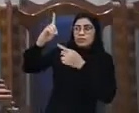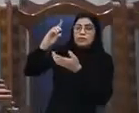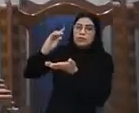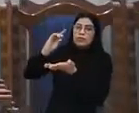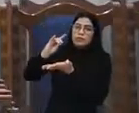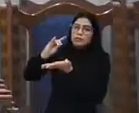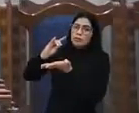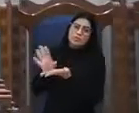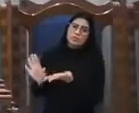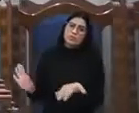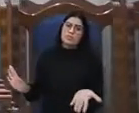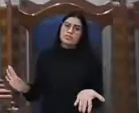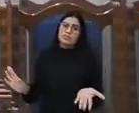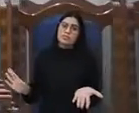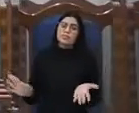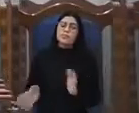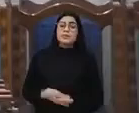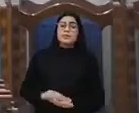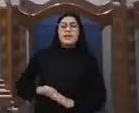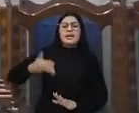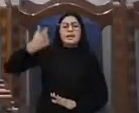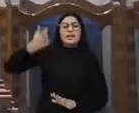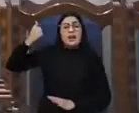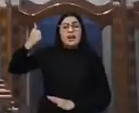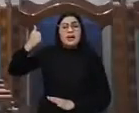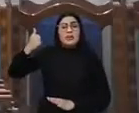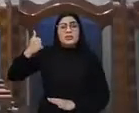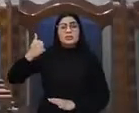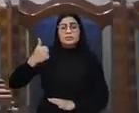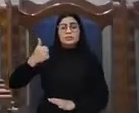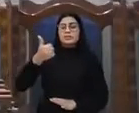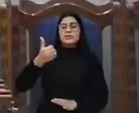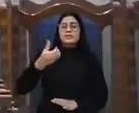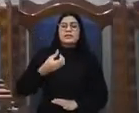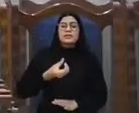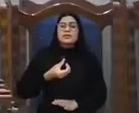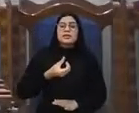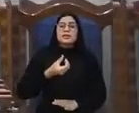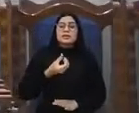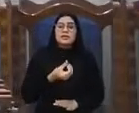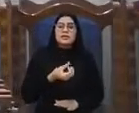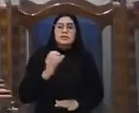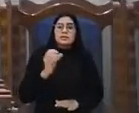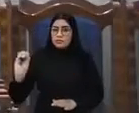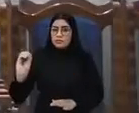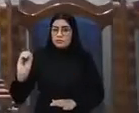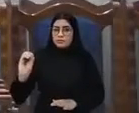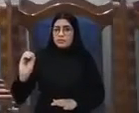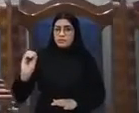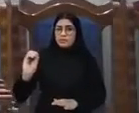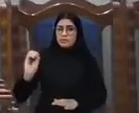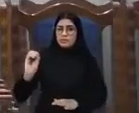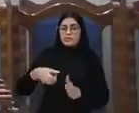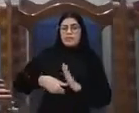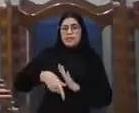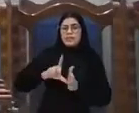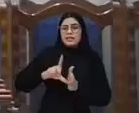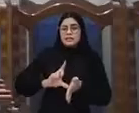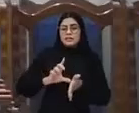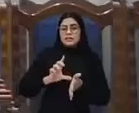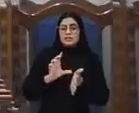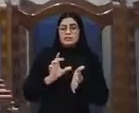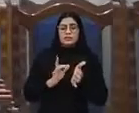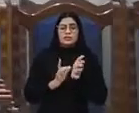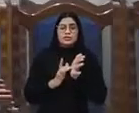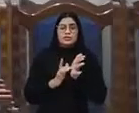que lá pelos anos 600 a.C., surgiu uma praga, uma pestilência na Grécia. E diz que os